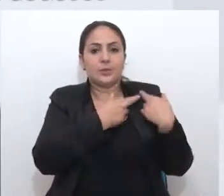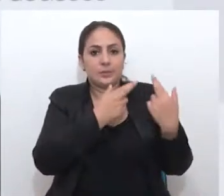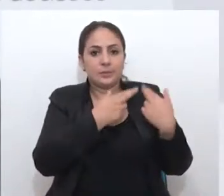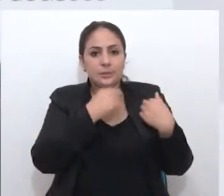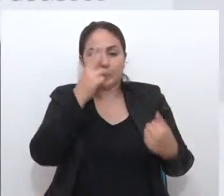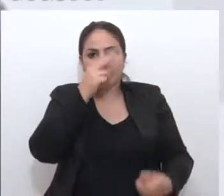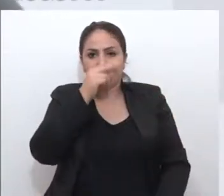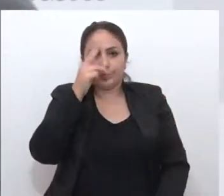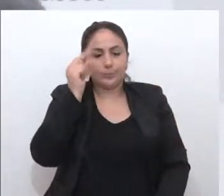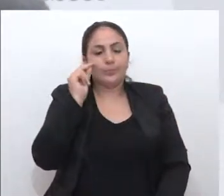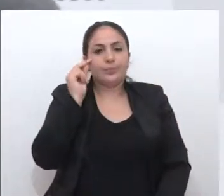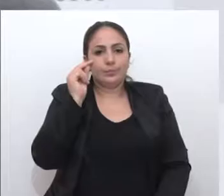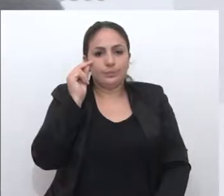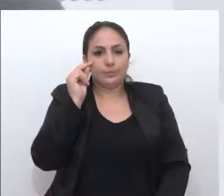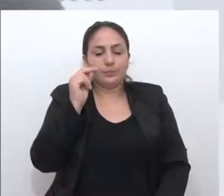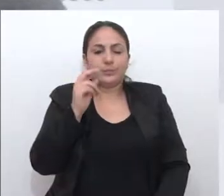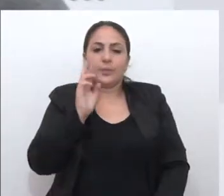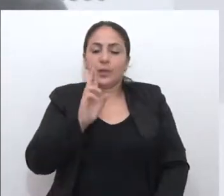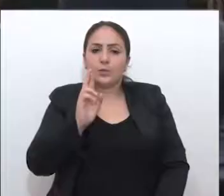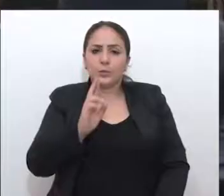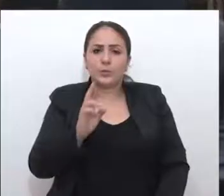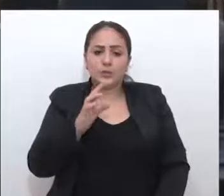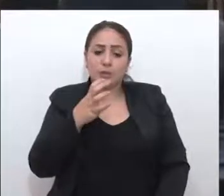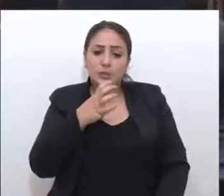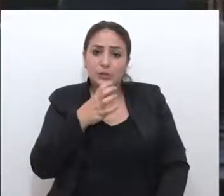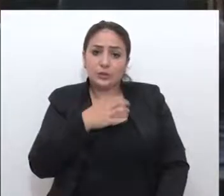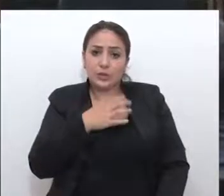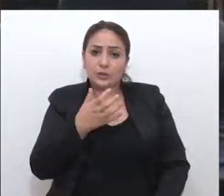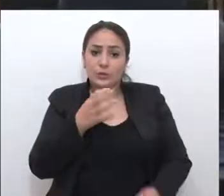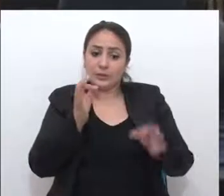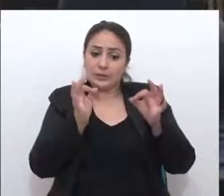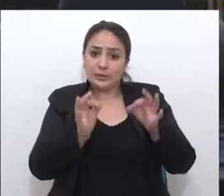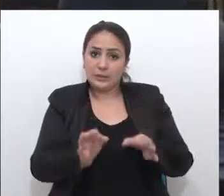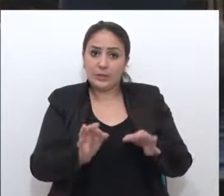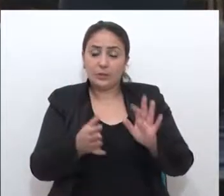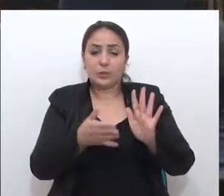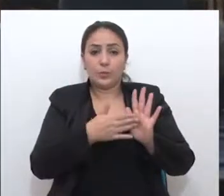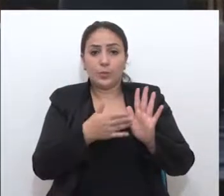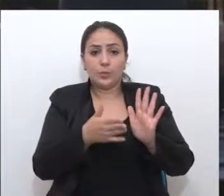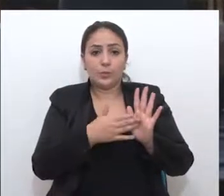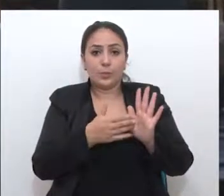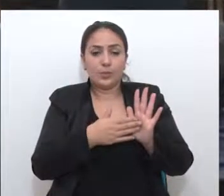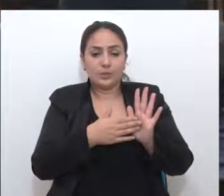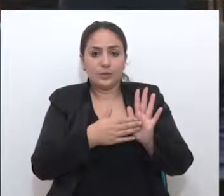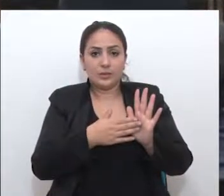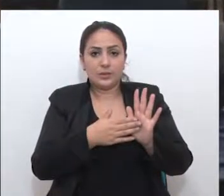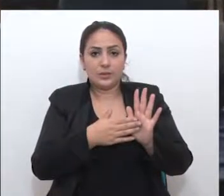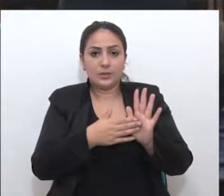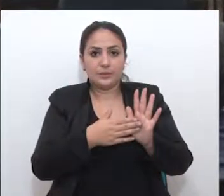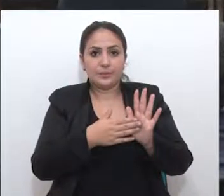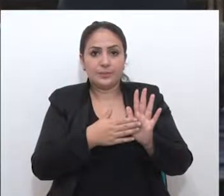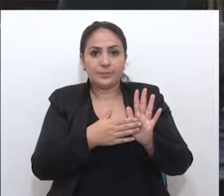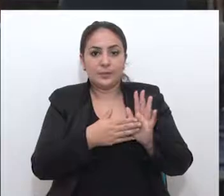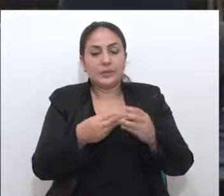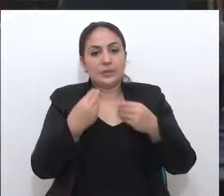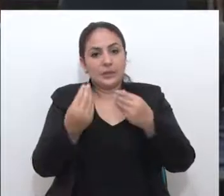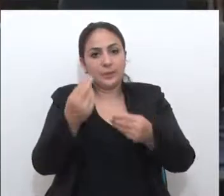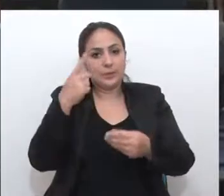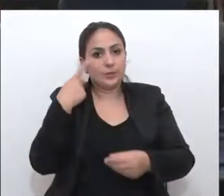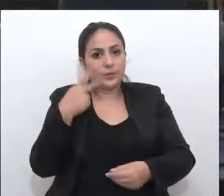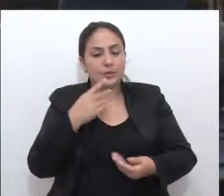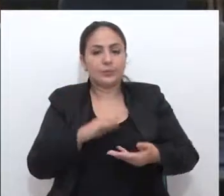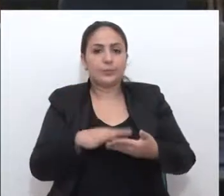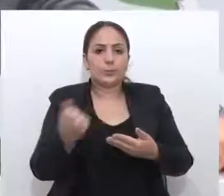preserva a responsabilidade do Poder Executivo em responder de forma adequada às proposições encaminhadas